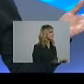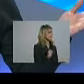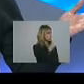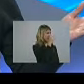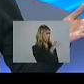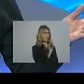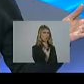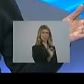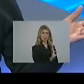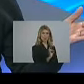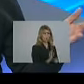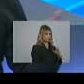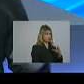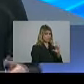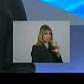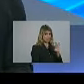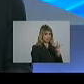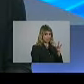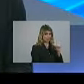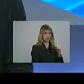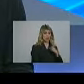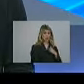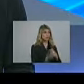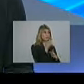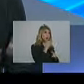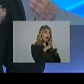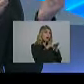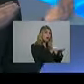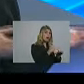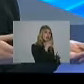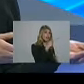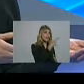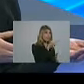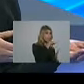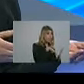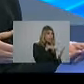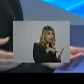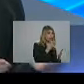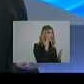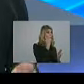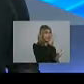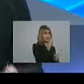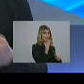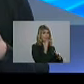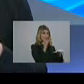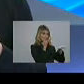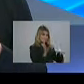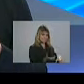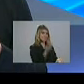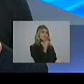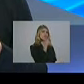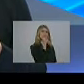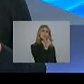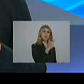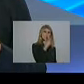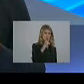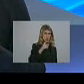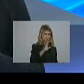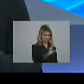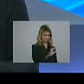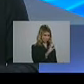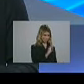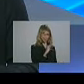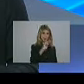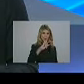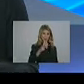o Bispo Crivella. Eu apenas reli aqui o relatório que ele apresentou no Senado, que ele disse que porque recebeu 4 bilhões a mais